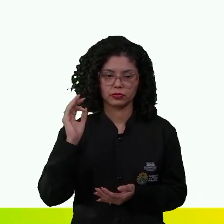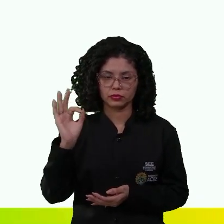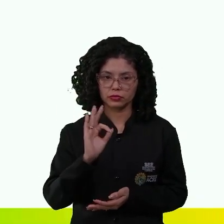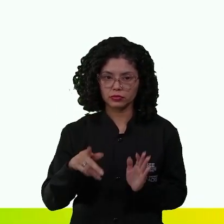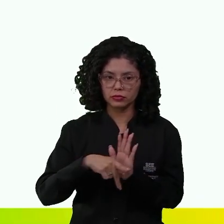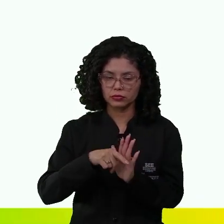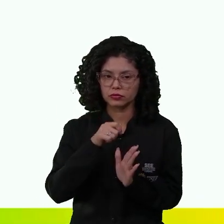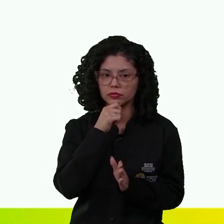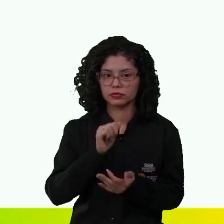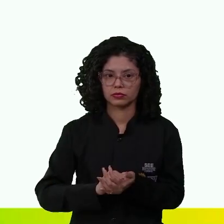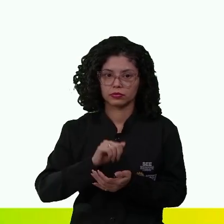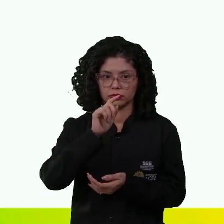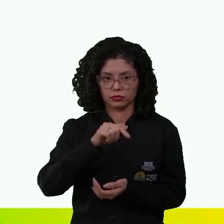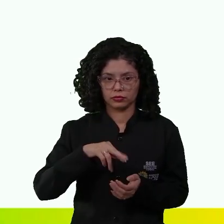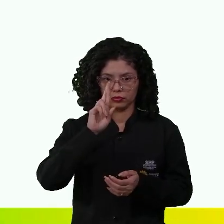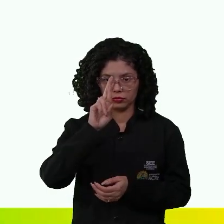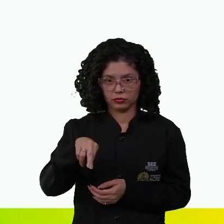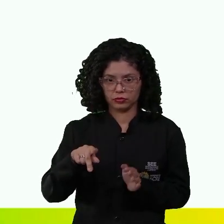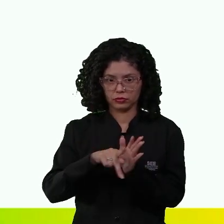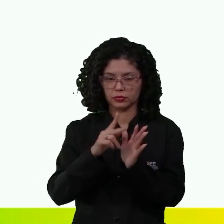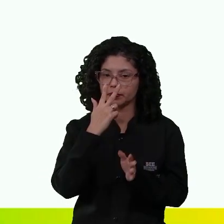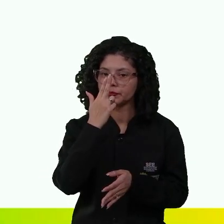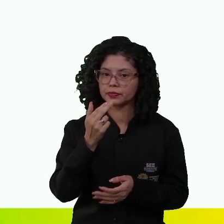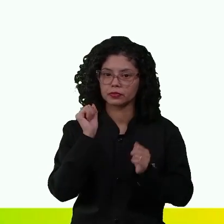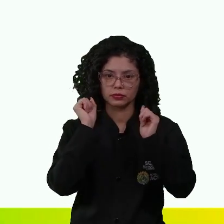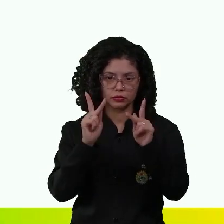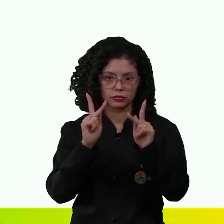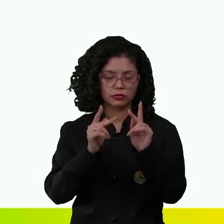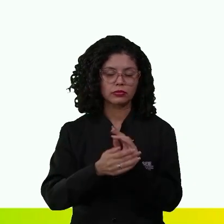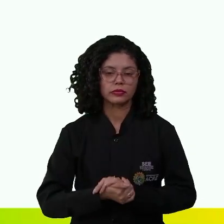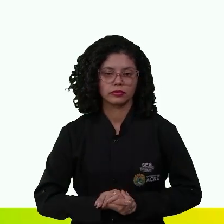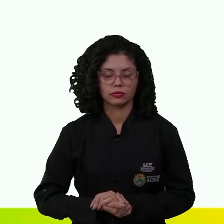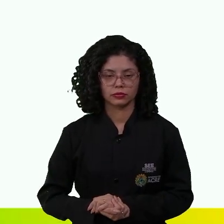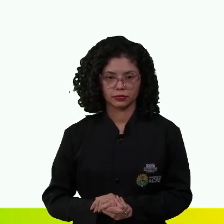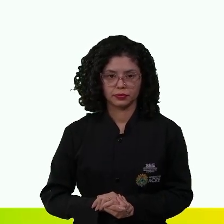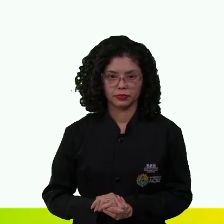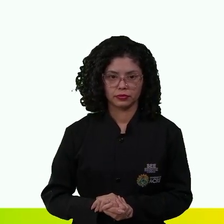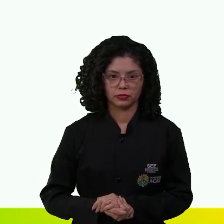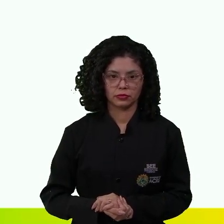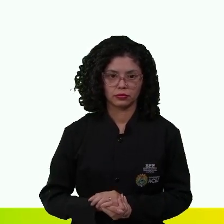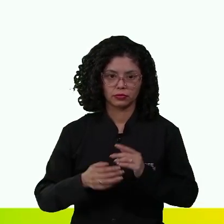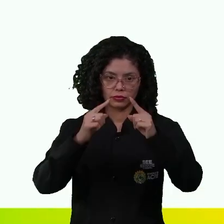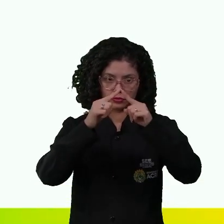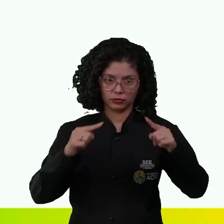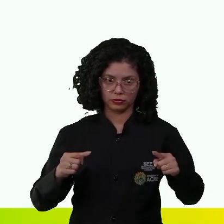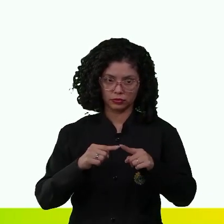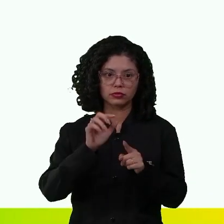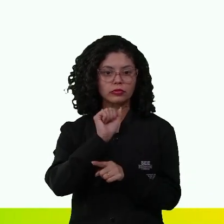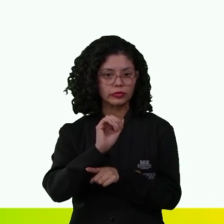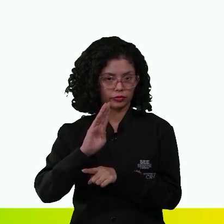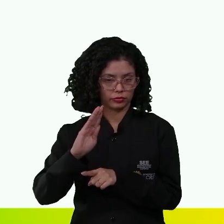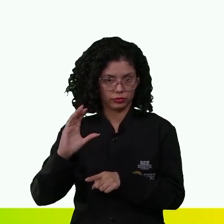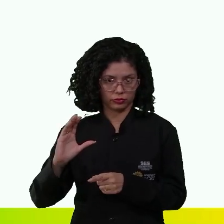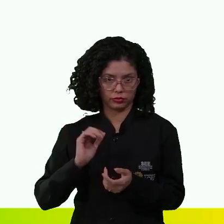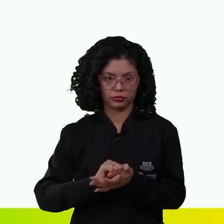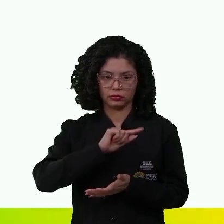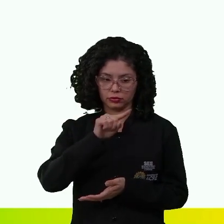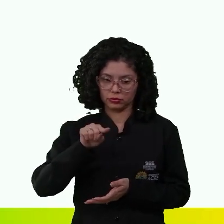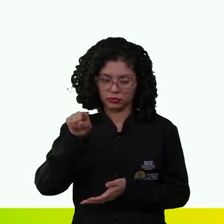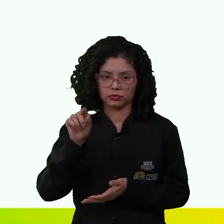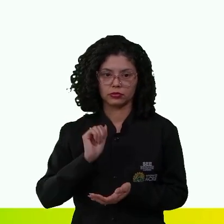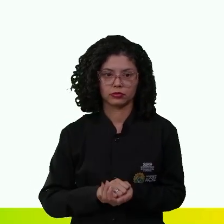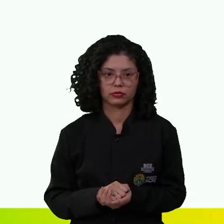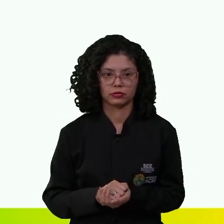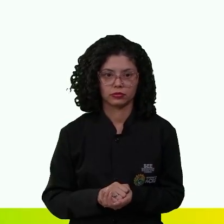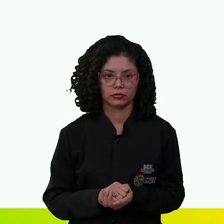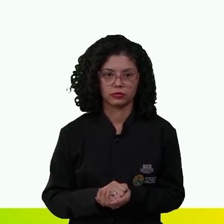proporcionalidade, no caso, a razão da semelhança. Ok? Então, triângulo ABC vai ser semelhante, olha o